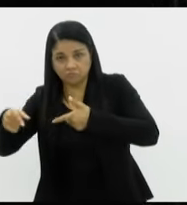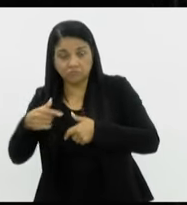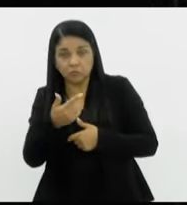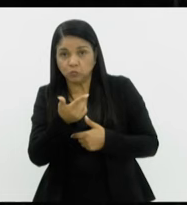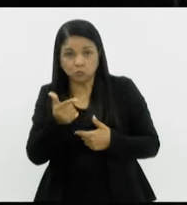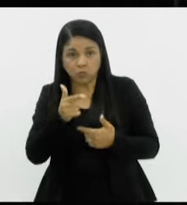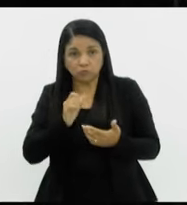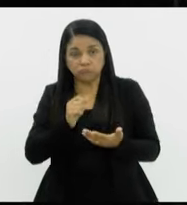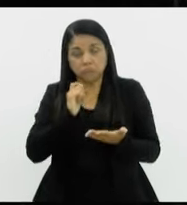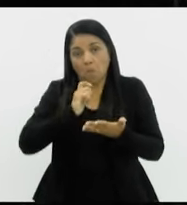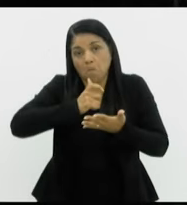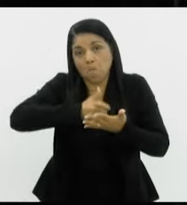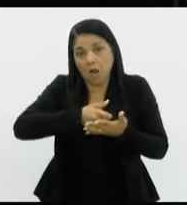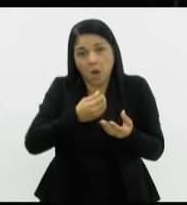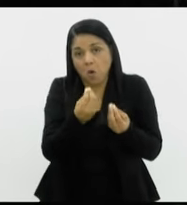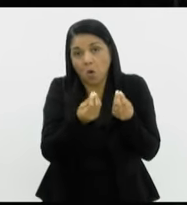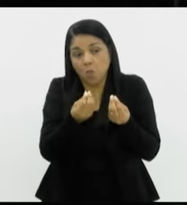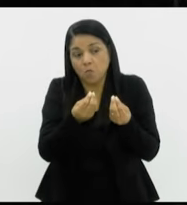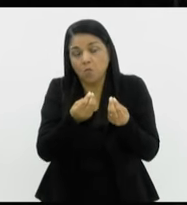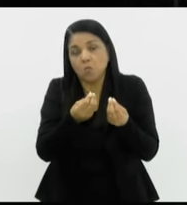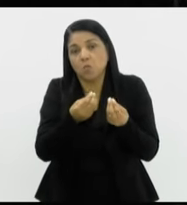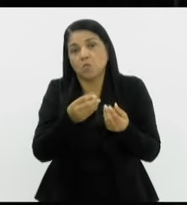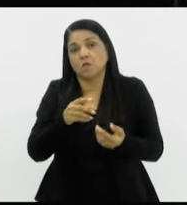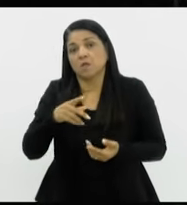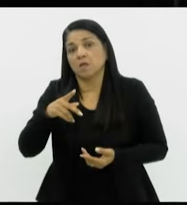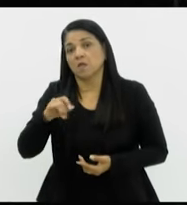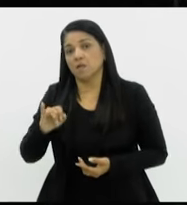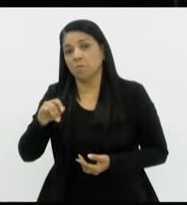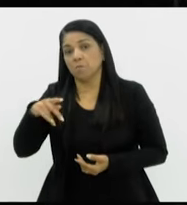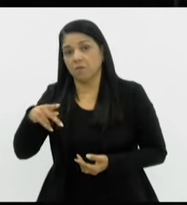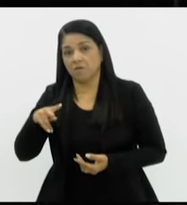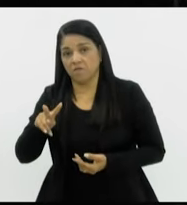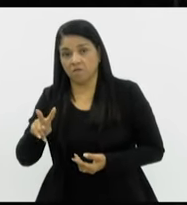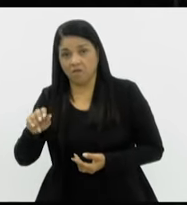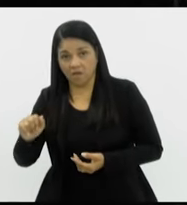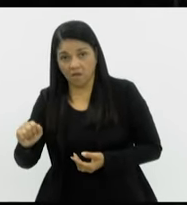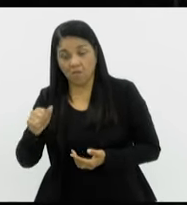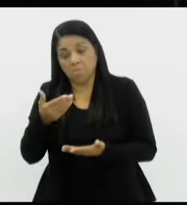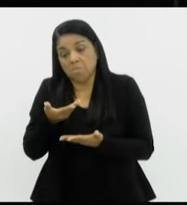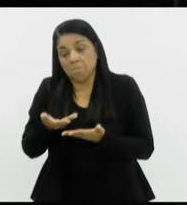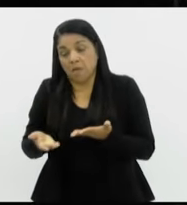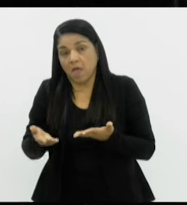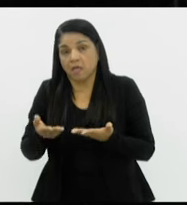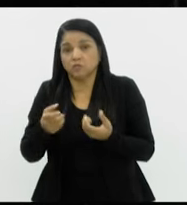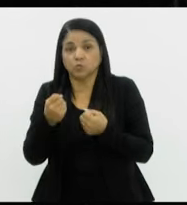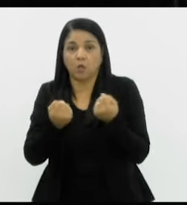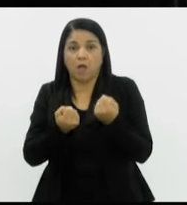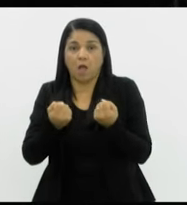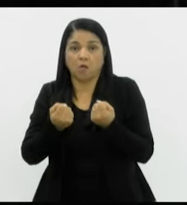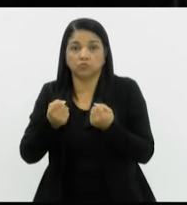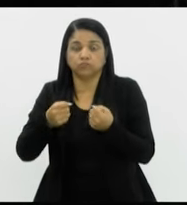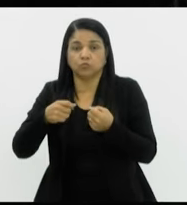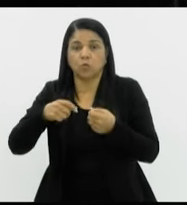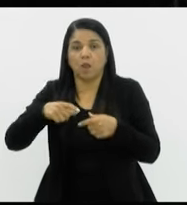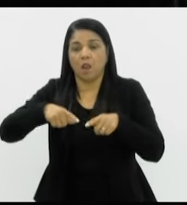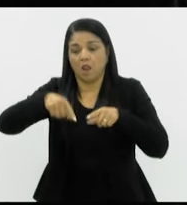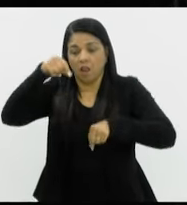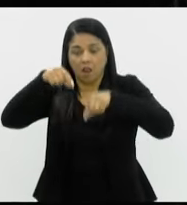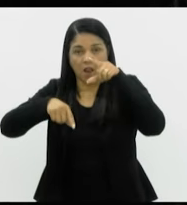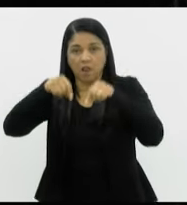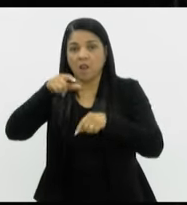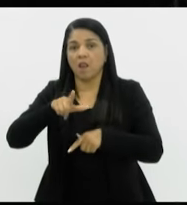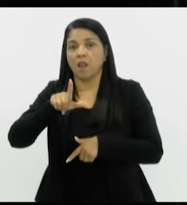pagar o IPVA, para tirar do depósito nem as multas, vai perder o carro no leilão, na mão da máfia